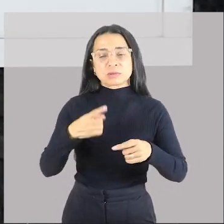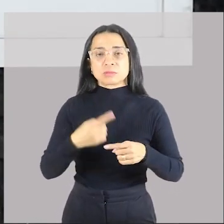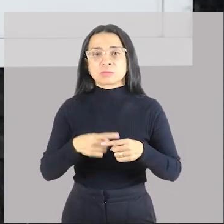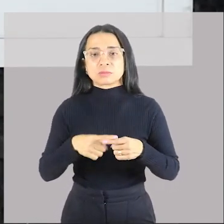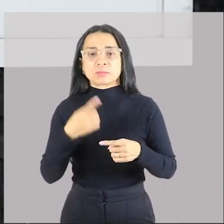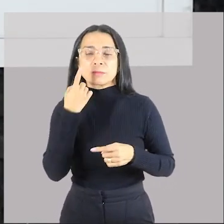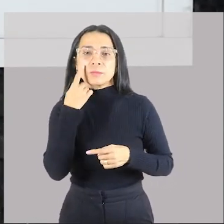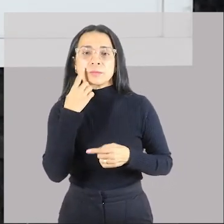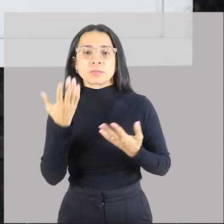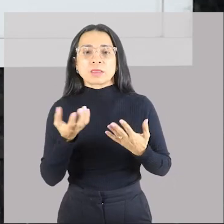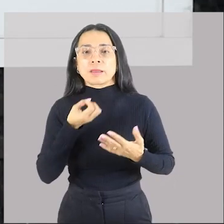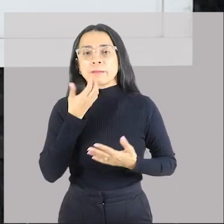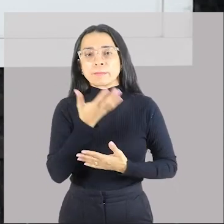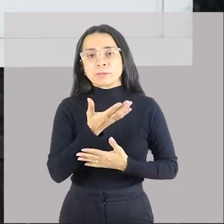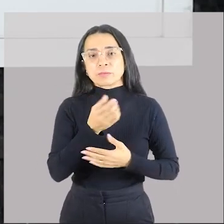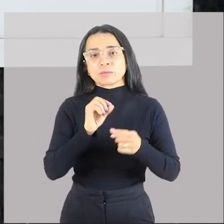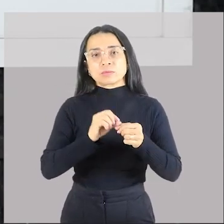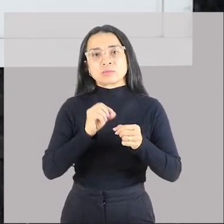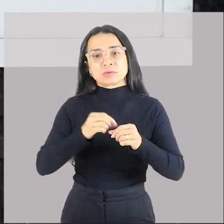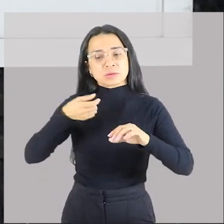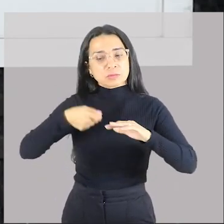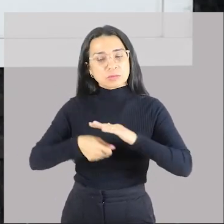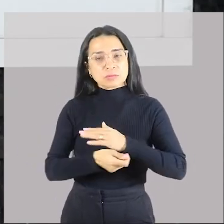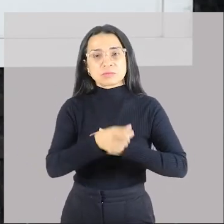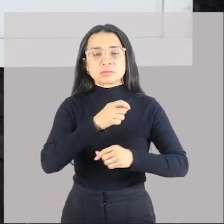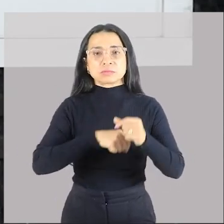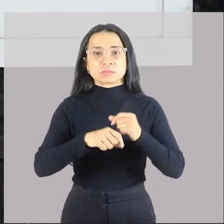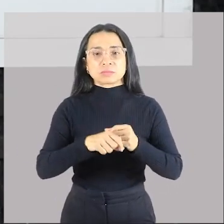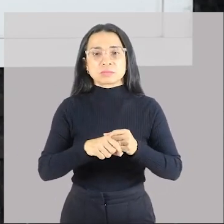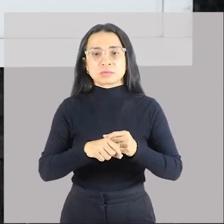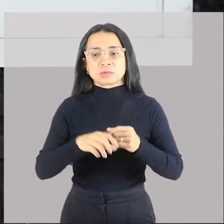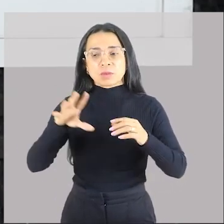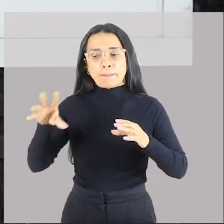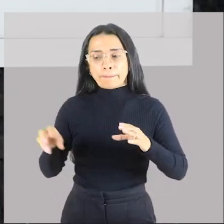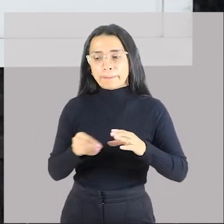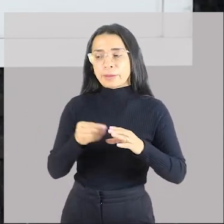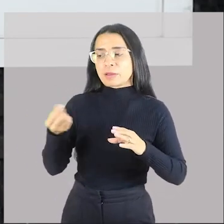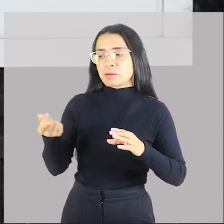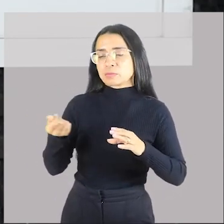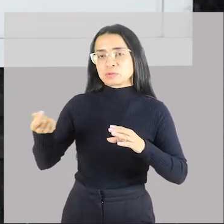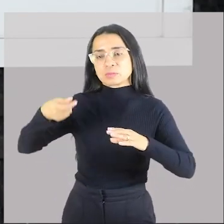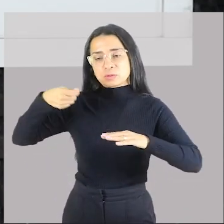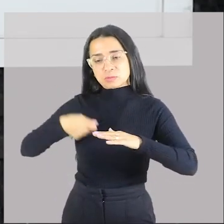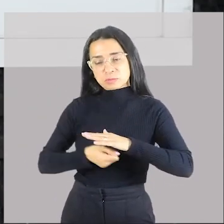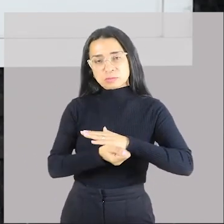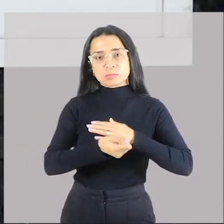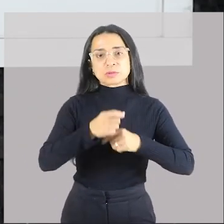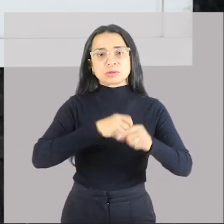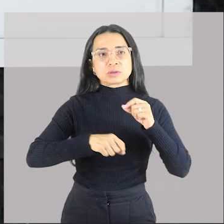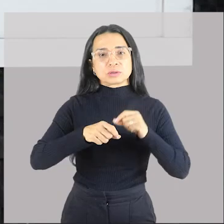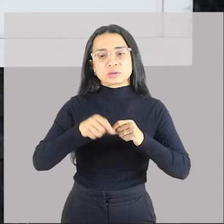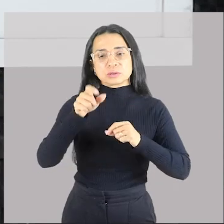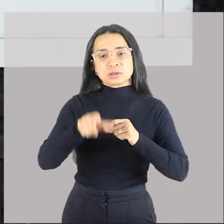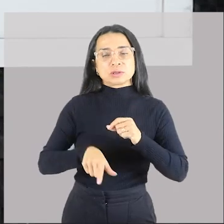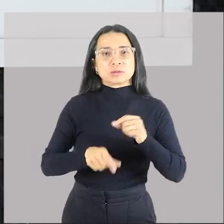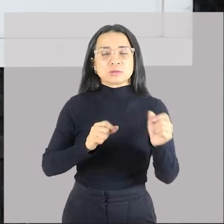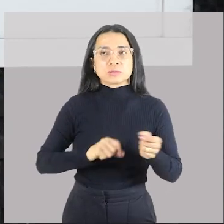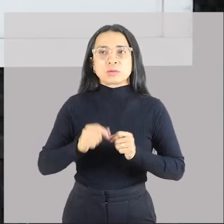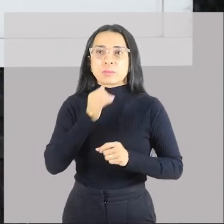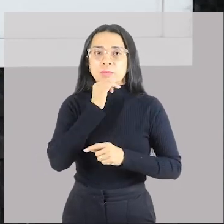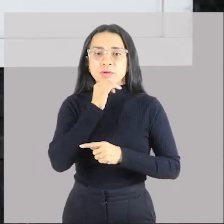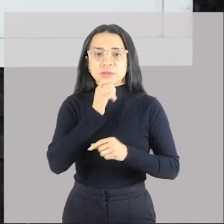veja bem, ele é bom quando você faz um investimento. Quando você pega o seu dinheiro e vai investir, seja num investimento